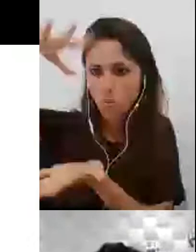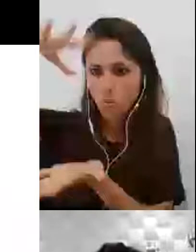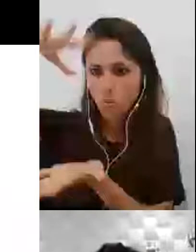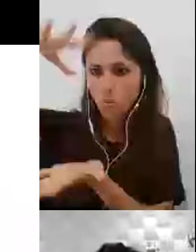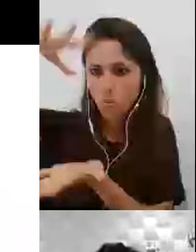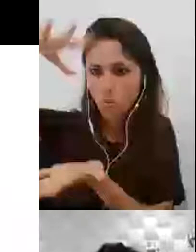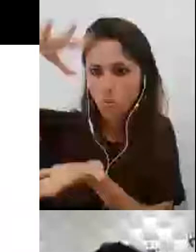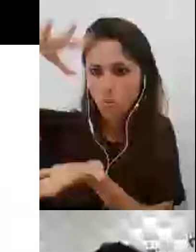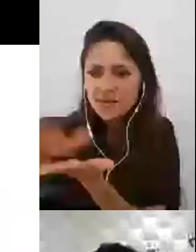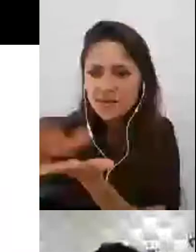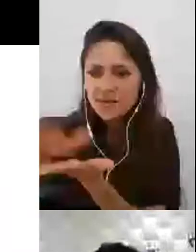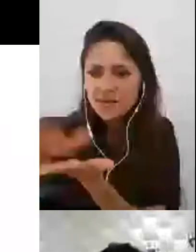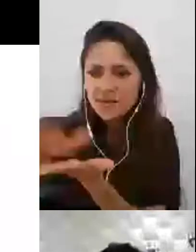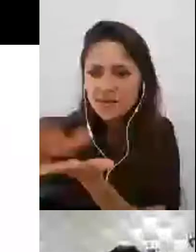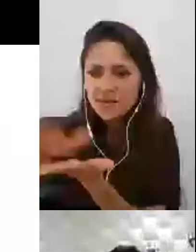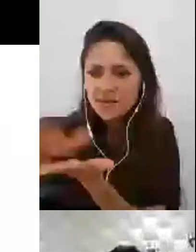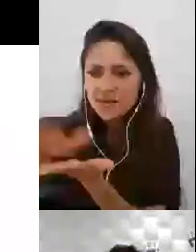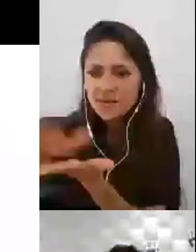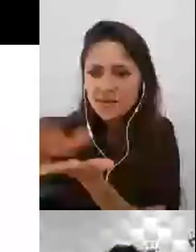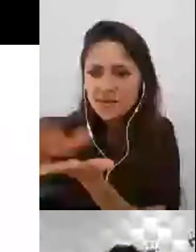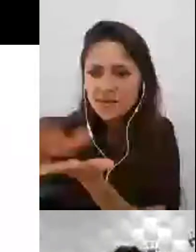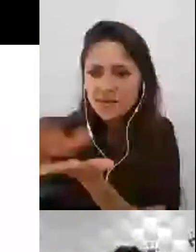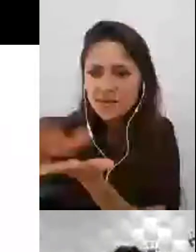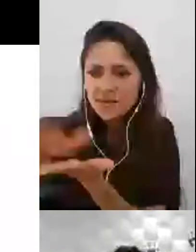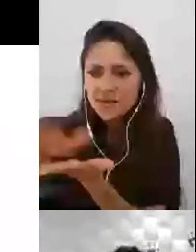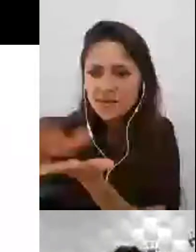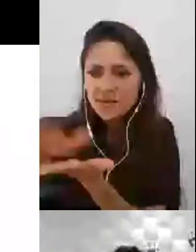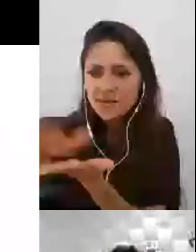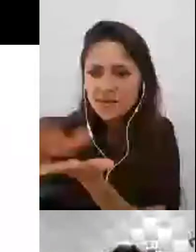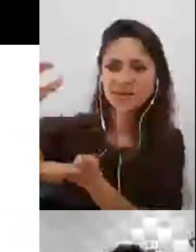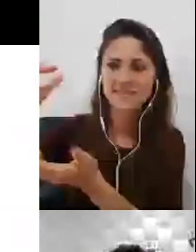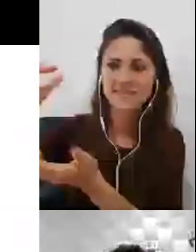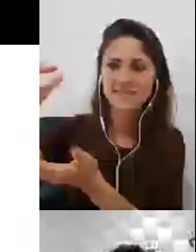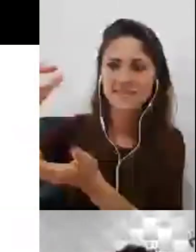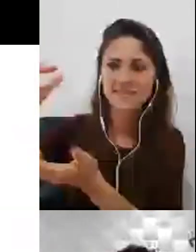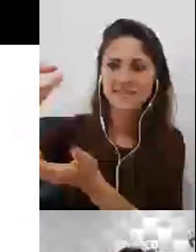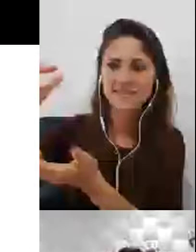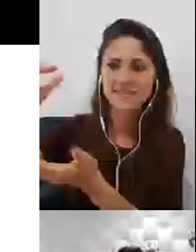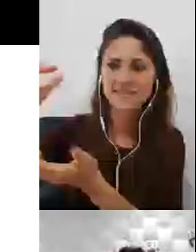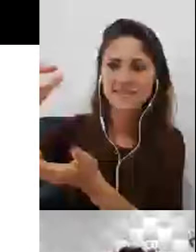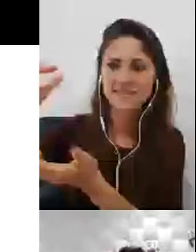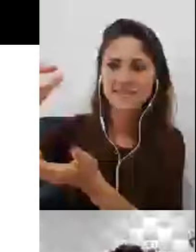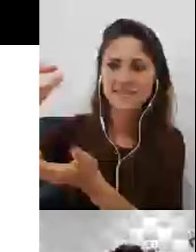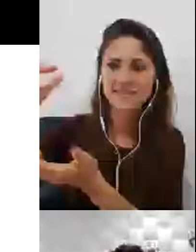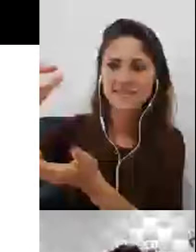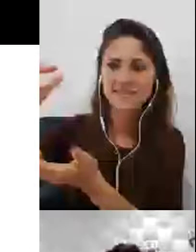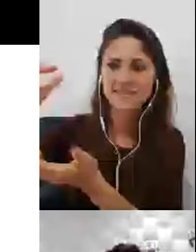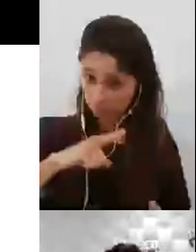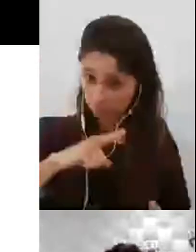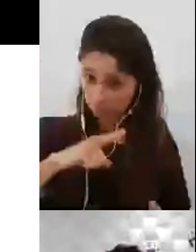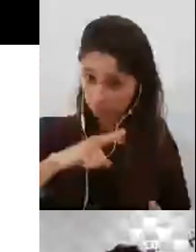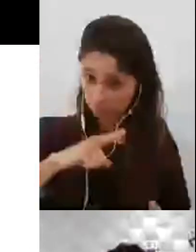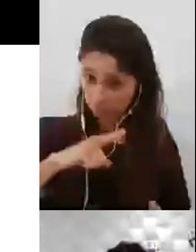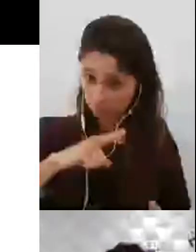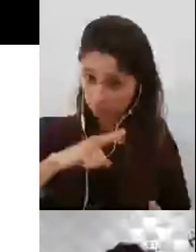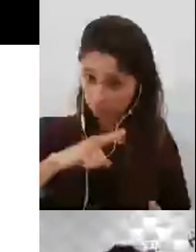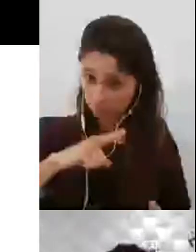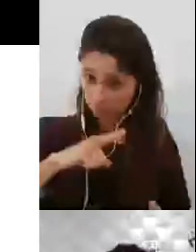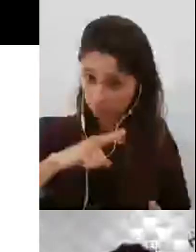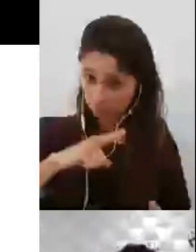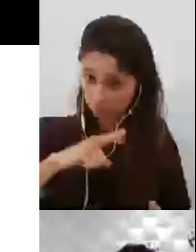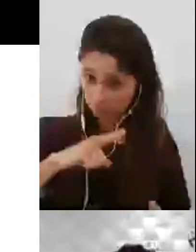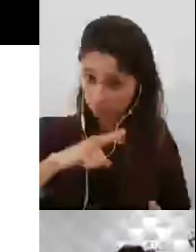dados, informações em produtos, para que eu consiga testar e ver, opa, conseguir fazer um produto adequado. Então, vamos colocar